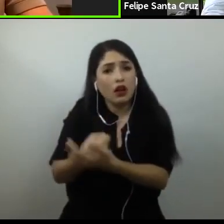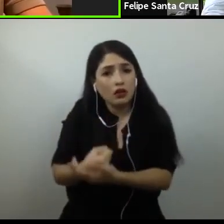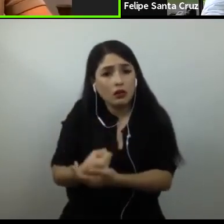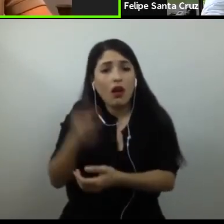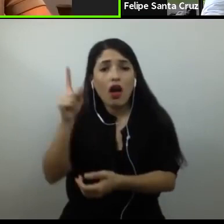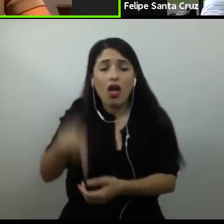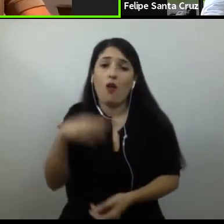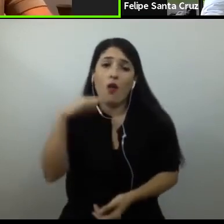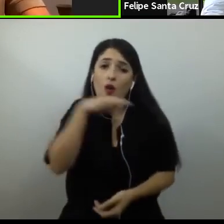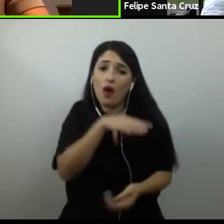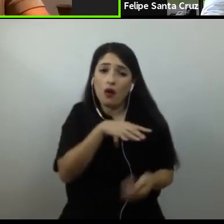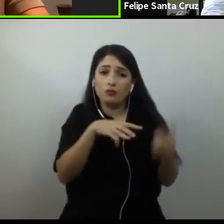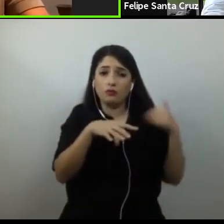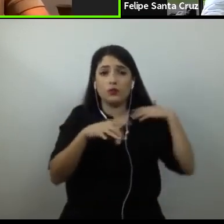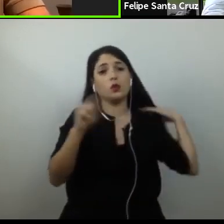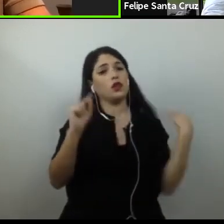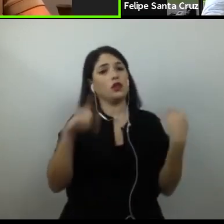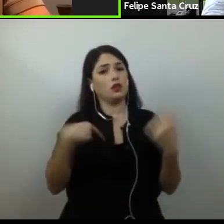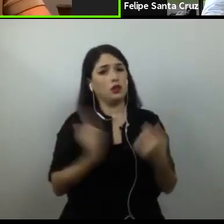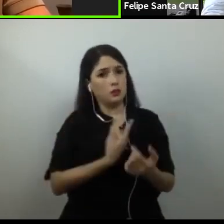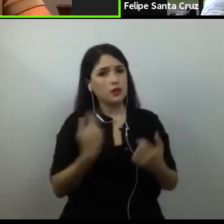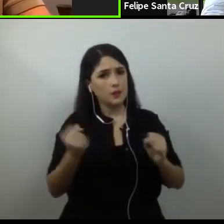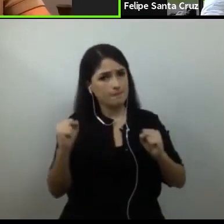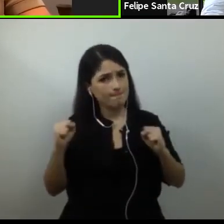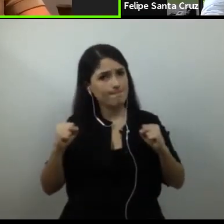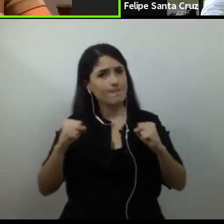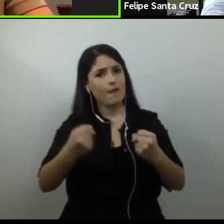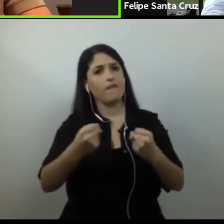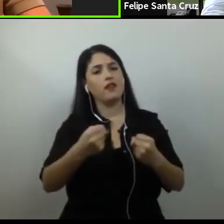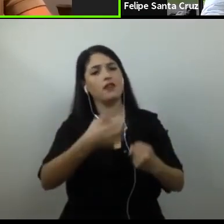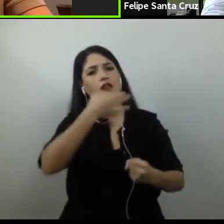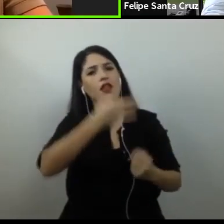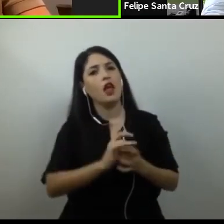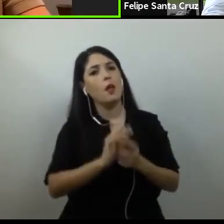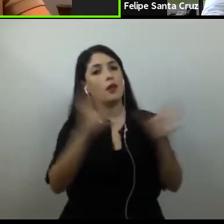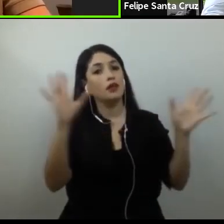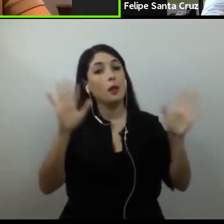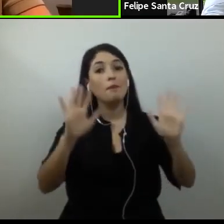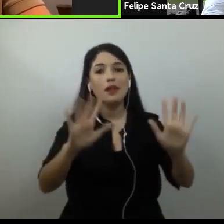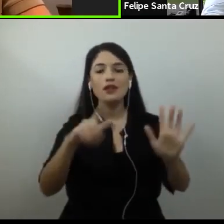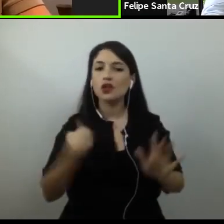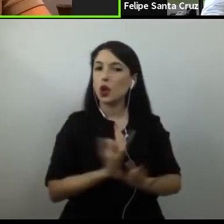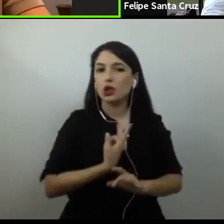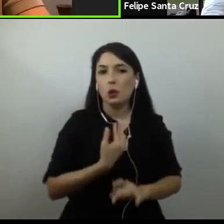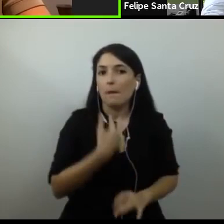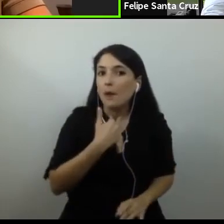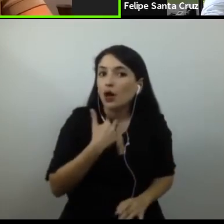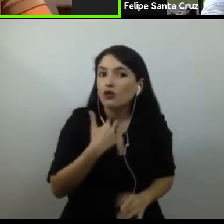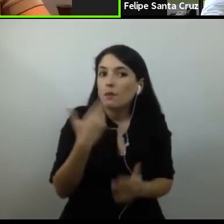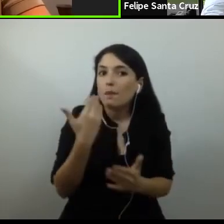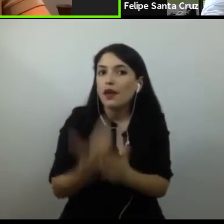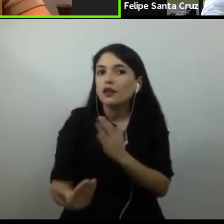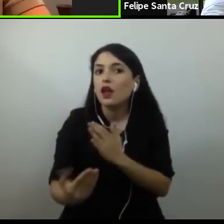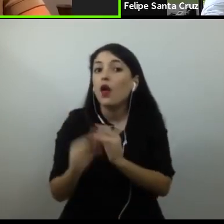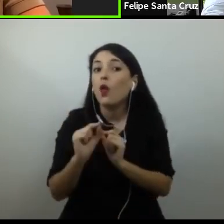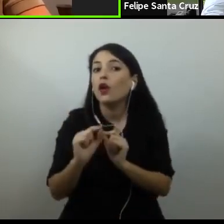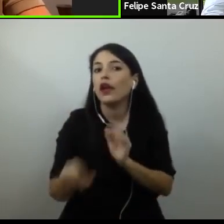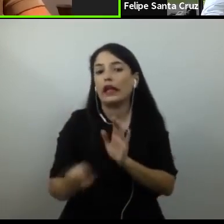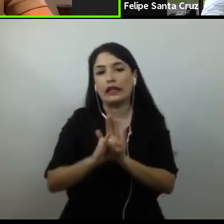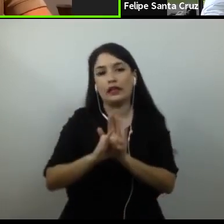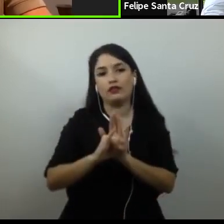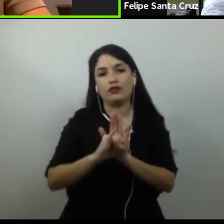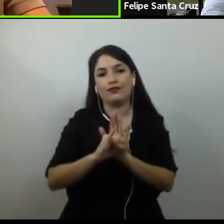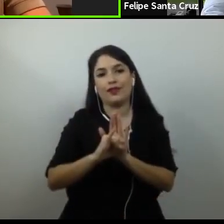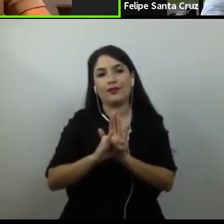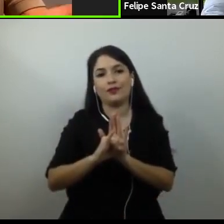temos que ter um movimento amplo de defesa da democracia, mas nós não podemos perder a nossa identidade.